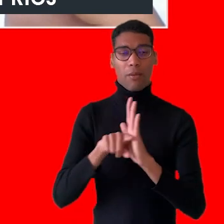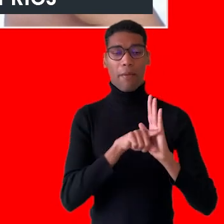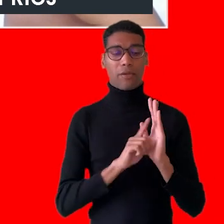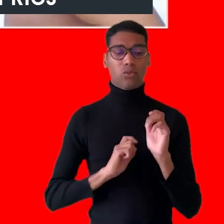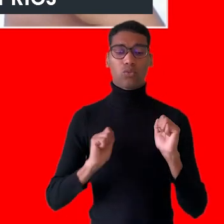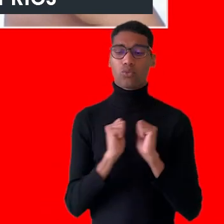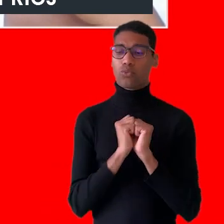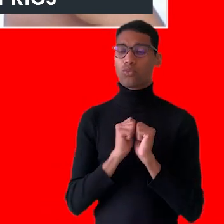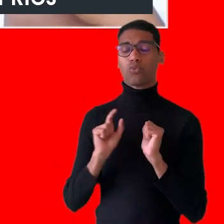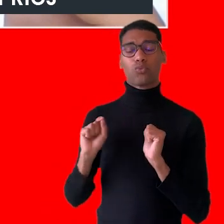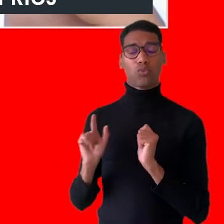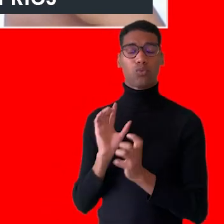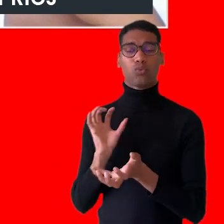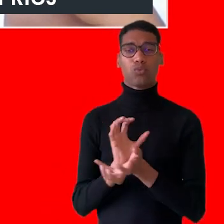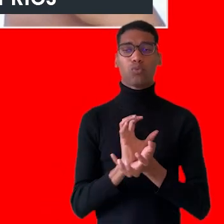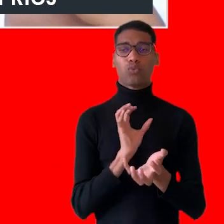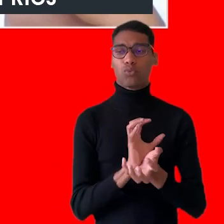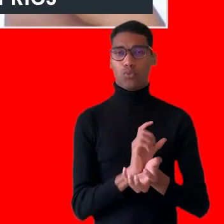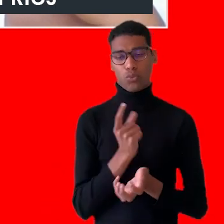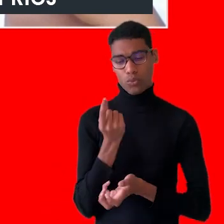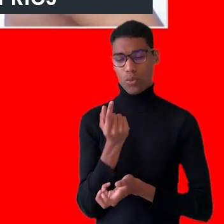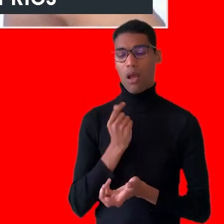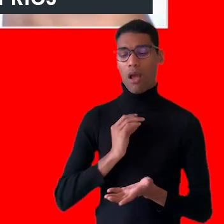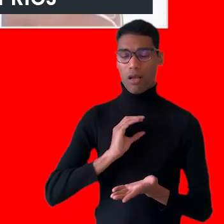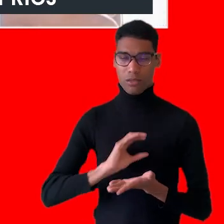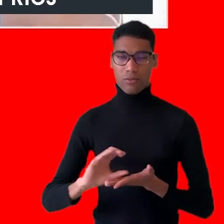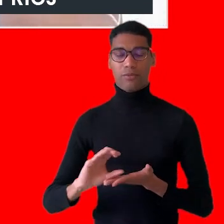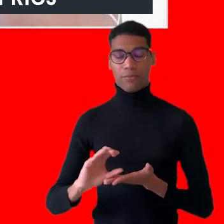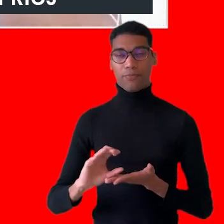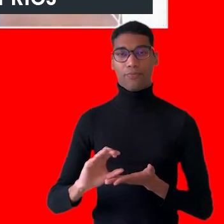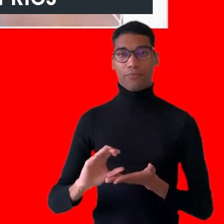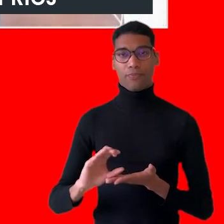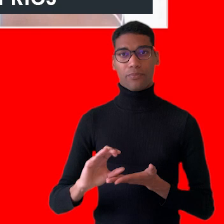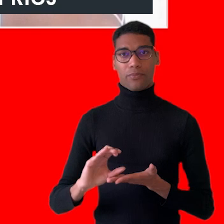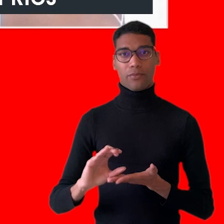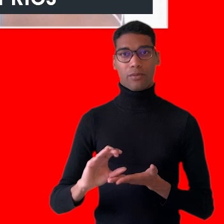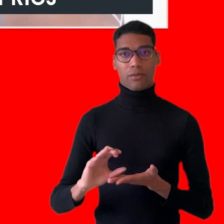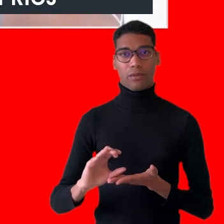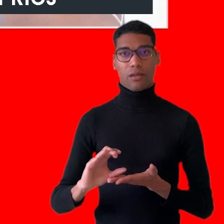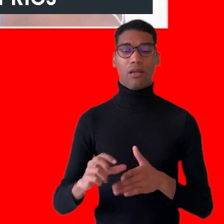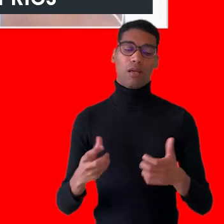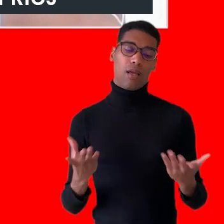pesquisa junto às instituições de financiamento de pesquisa.